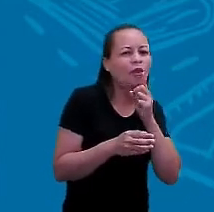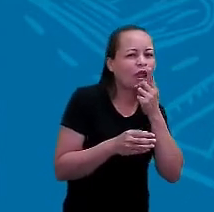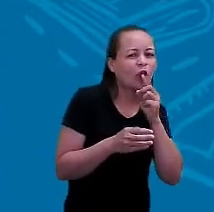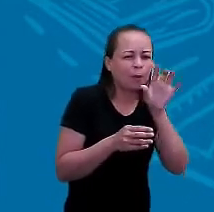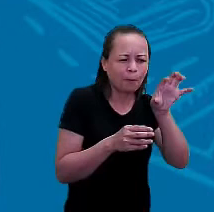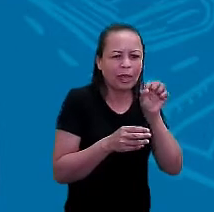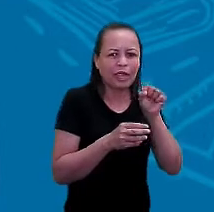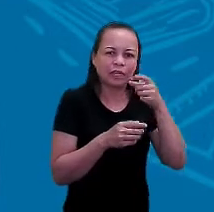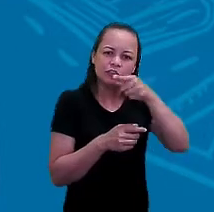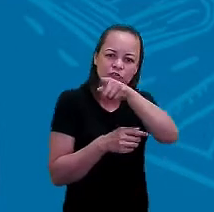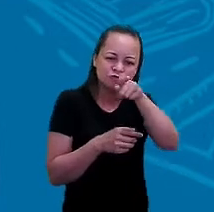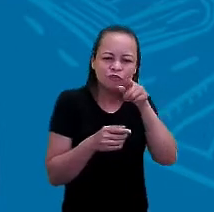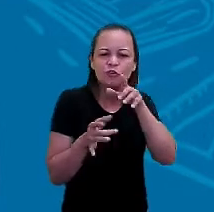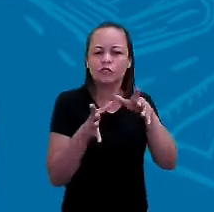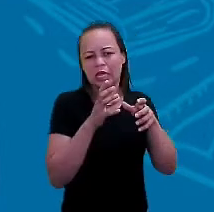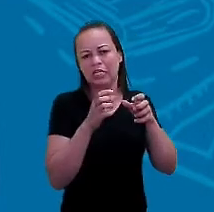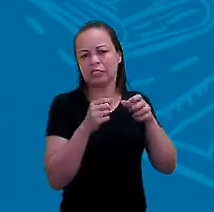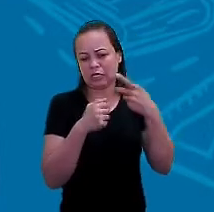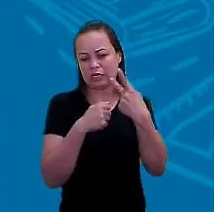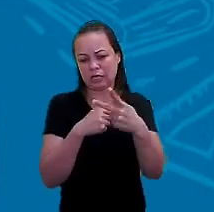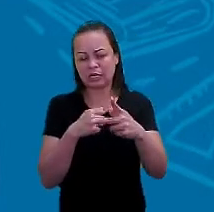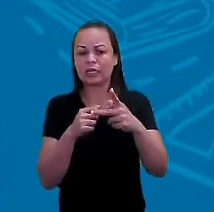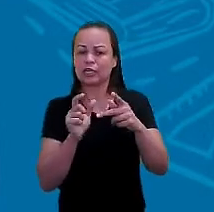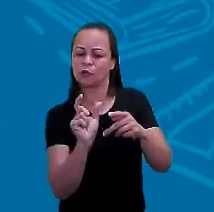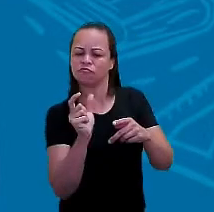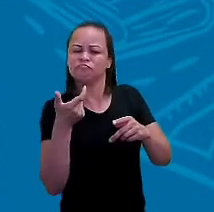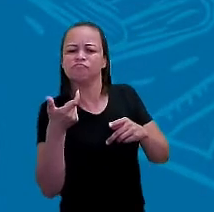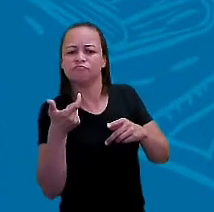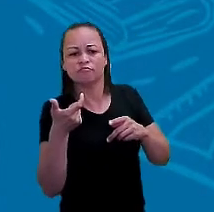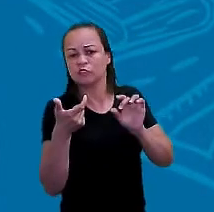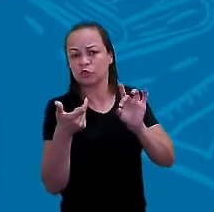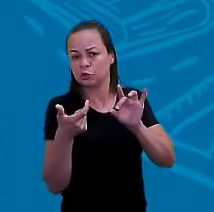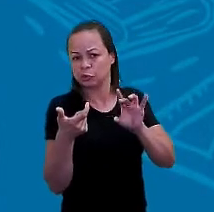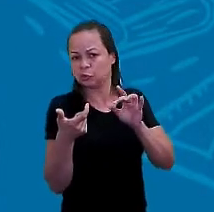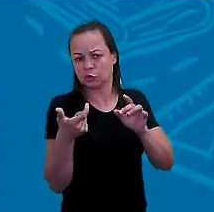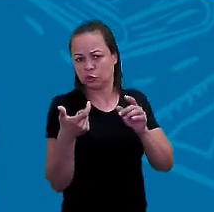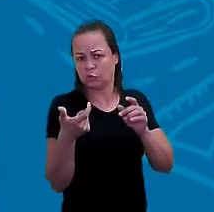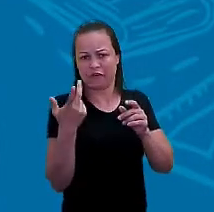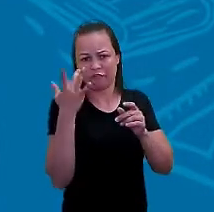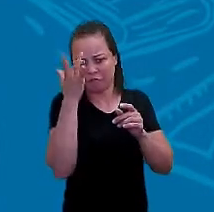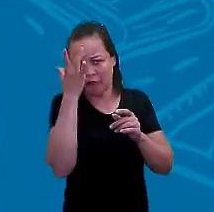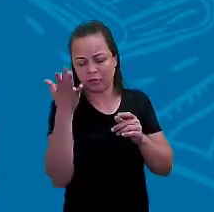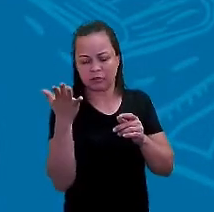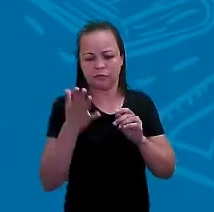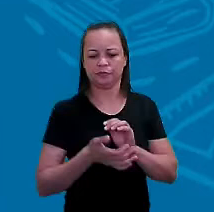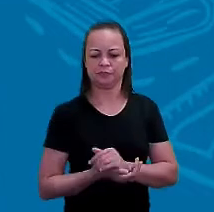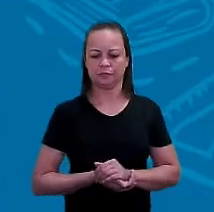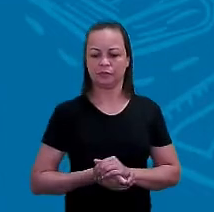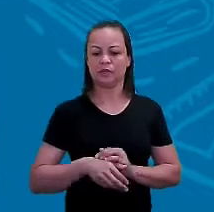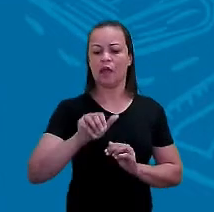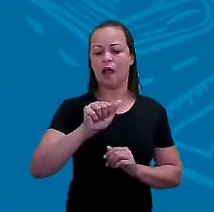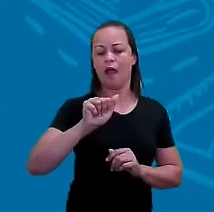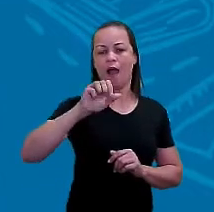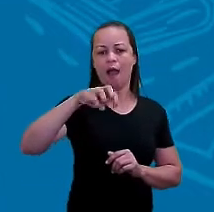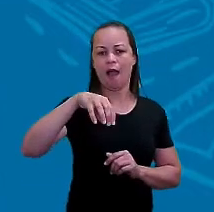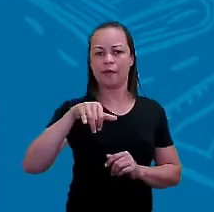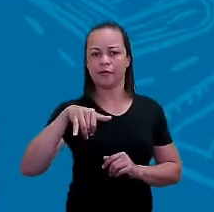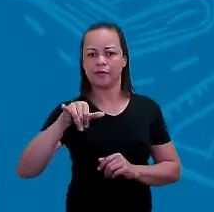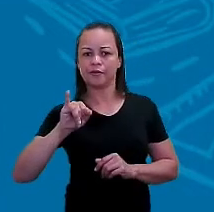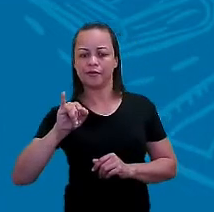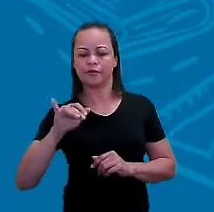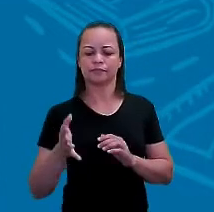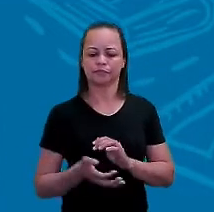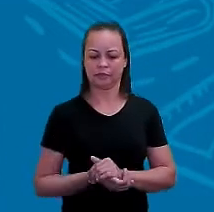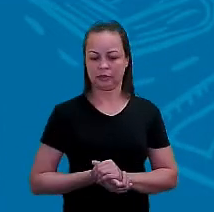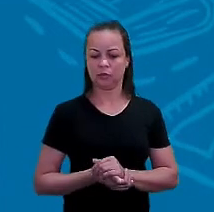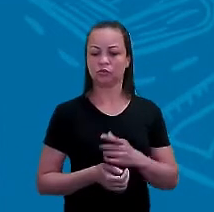fácil conjugar o verbo to be na forma afirmativa, porque é só inverter, ó. Onde eu tenho I am, eu vou dizer am I. Onde eu tenho you